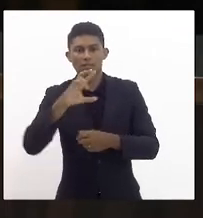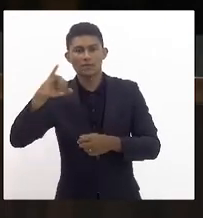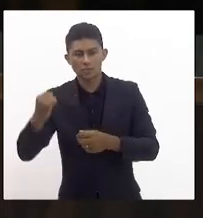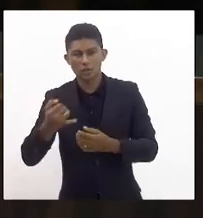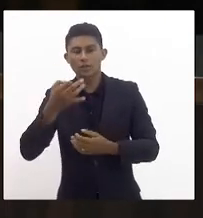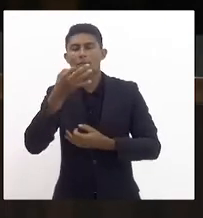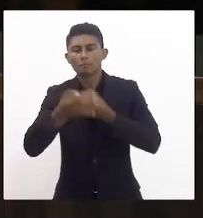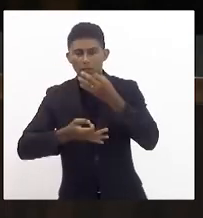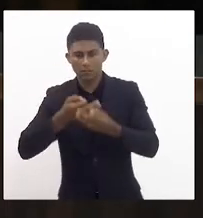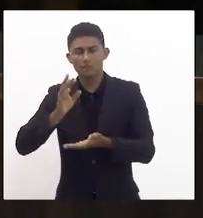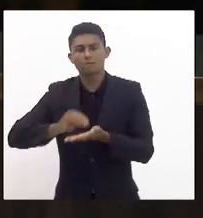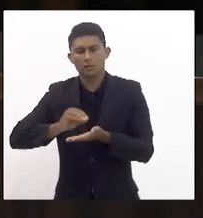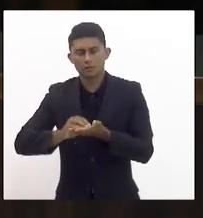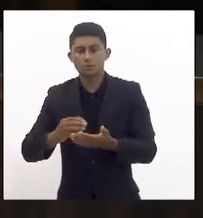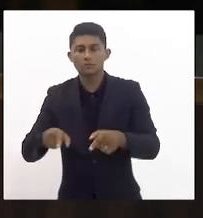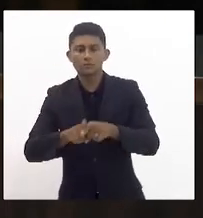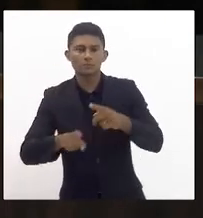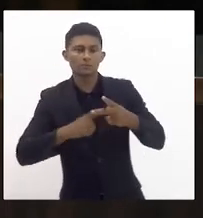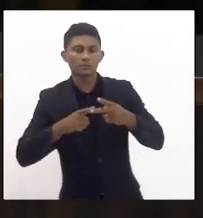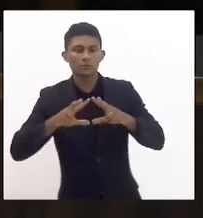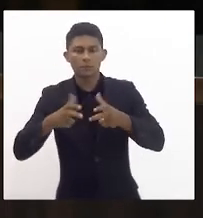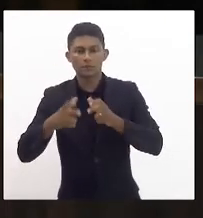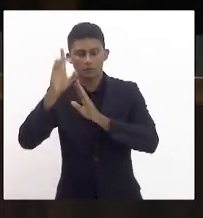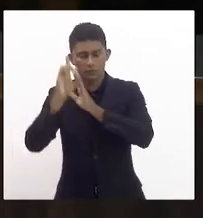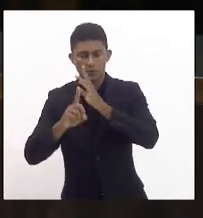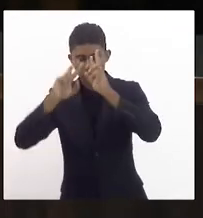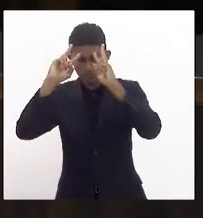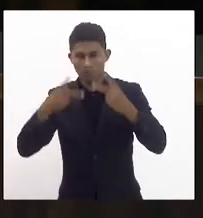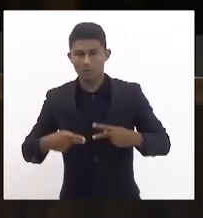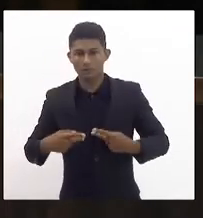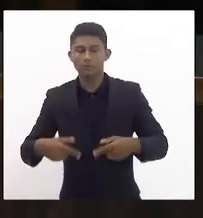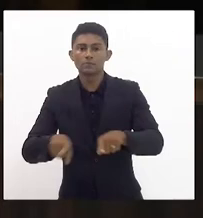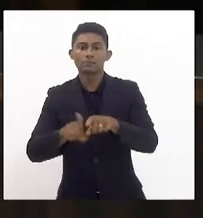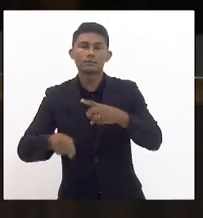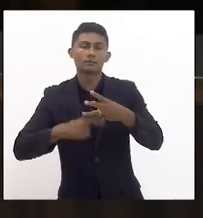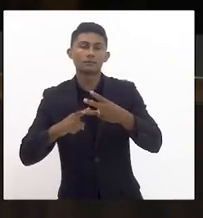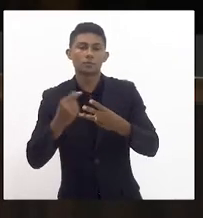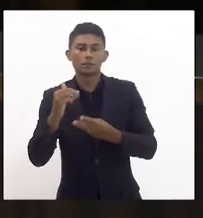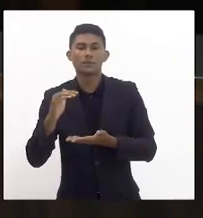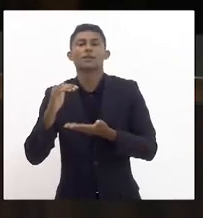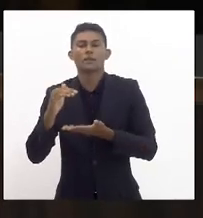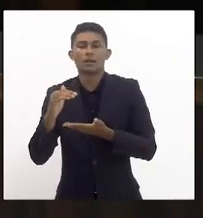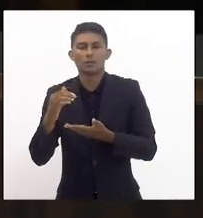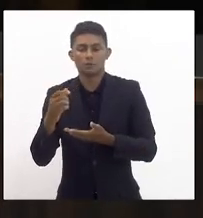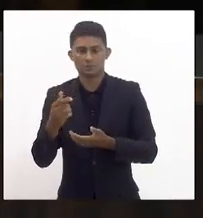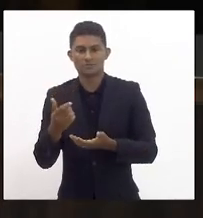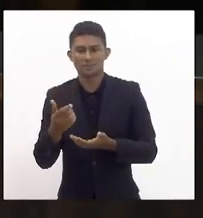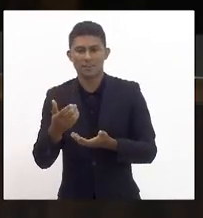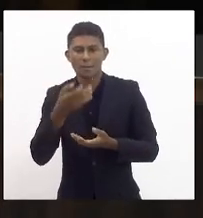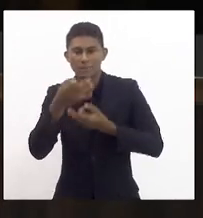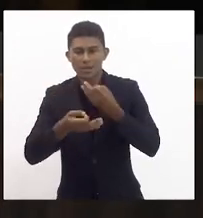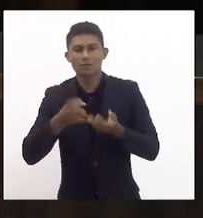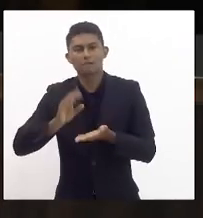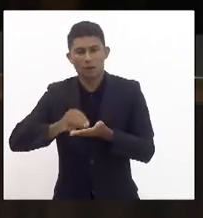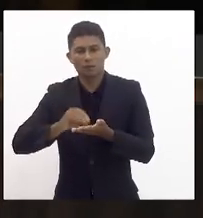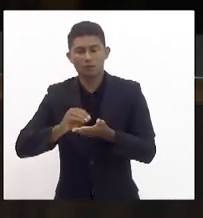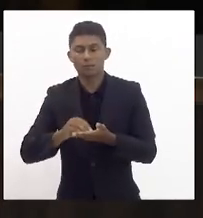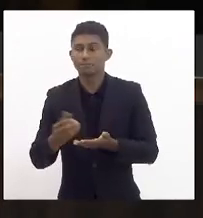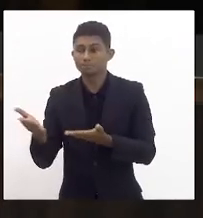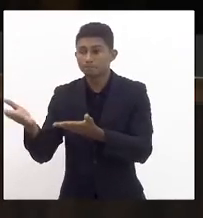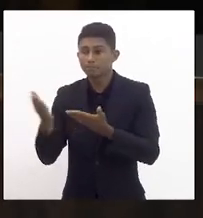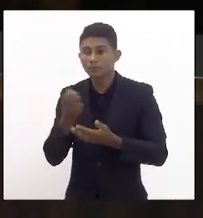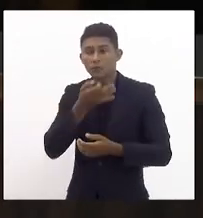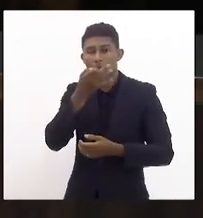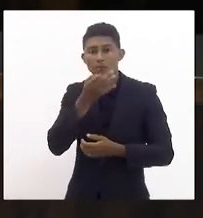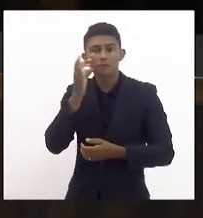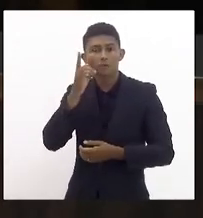Justiça, Defesa dos Direitos Humanos e Orçamento, as emendas de plenário. Para emitir parecer, deputado Márcio